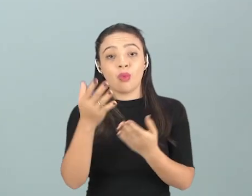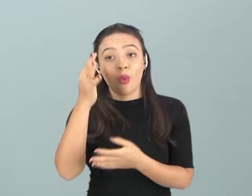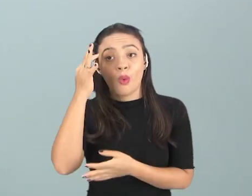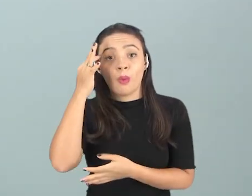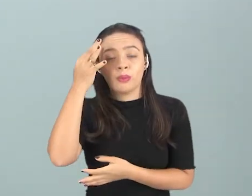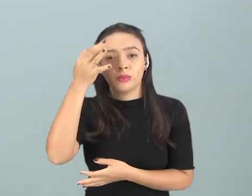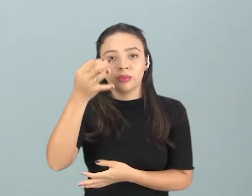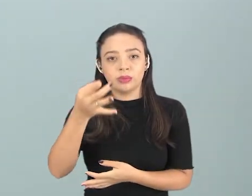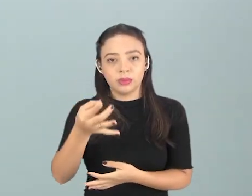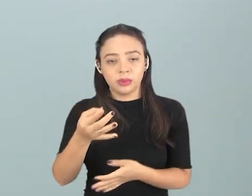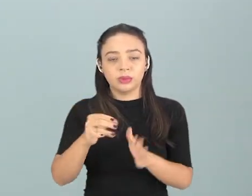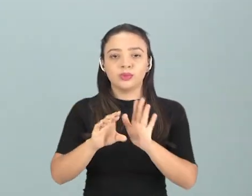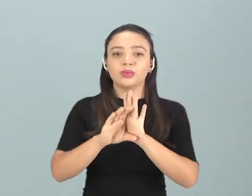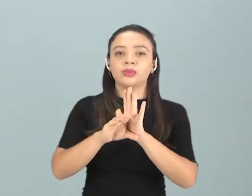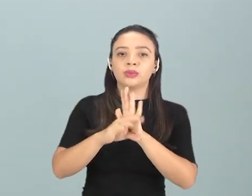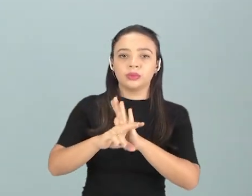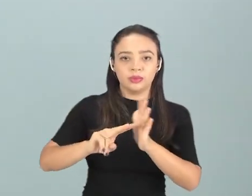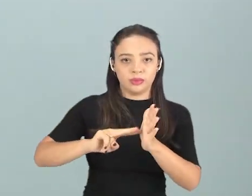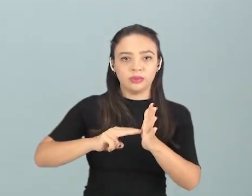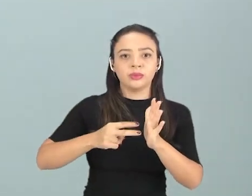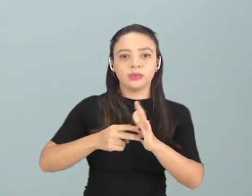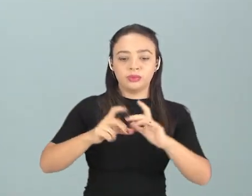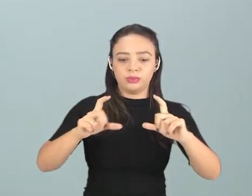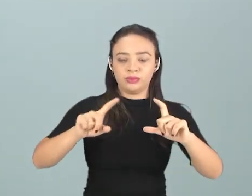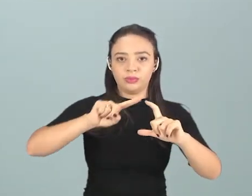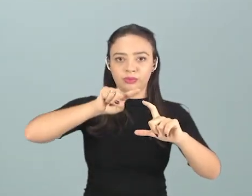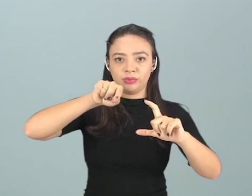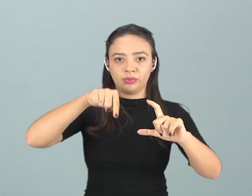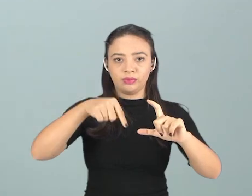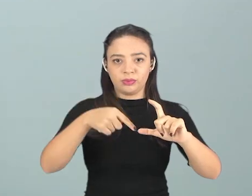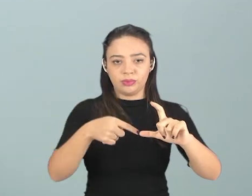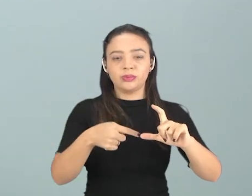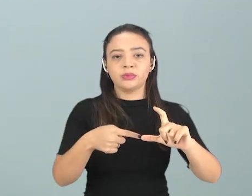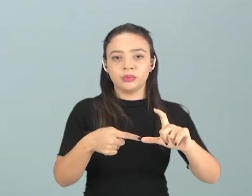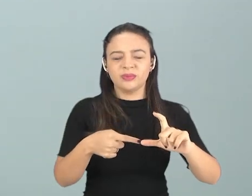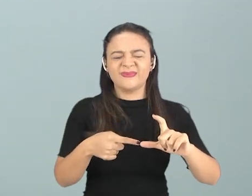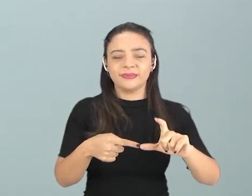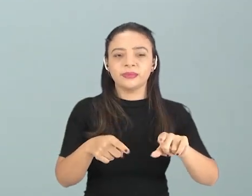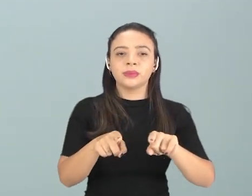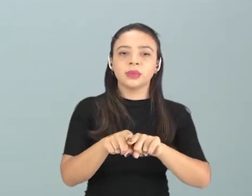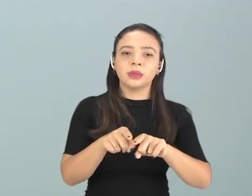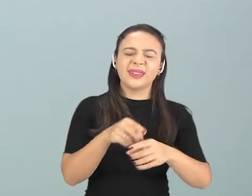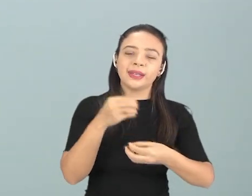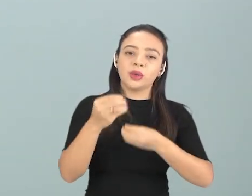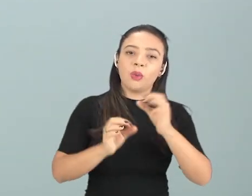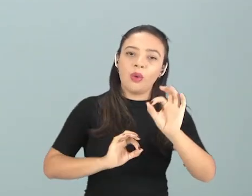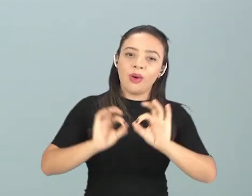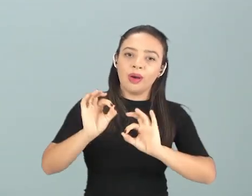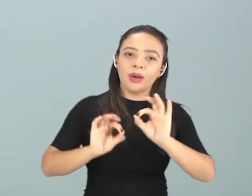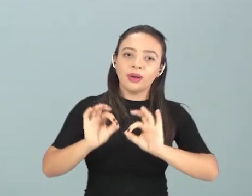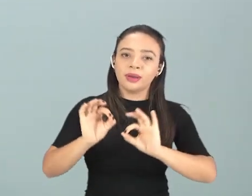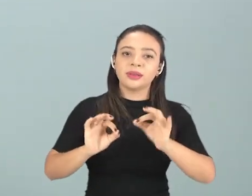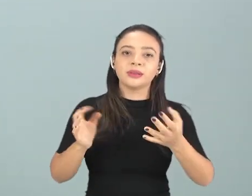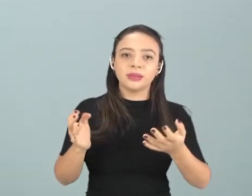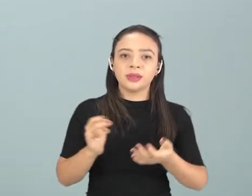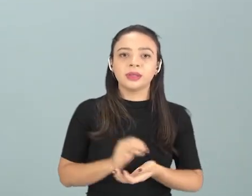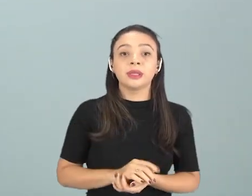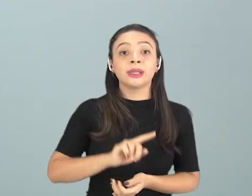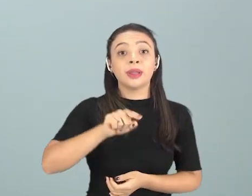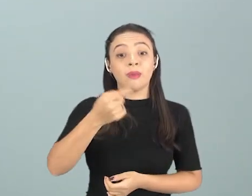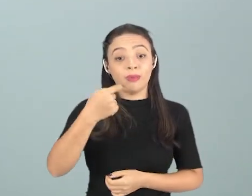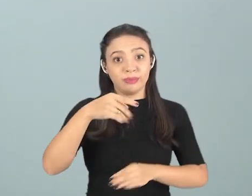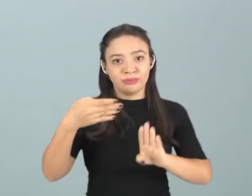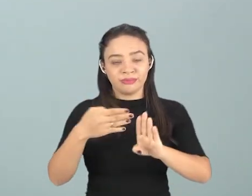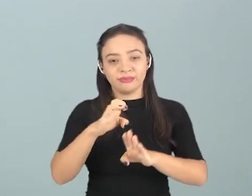compreendido os conceitos aí que envolvem circunferência a definição de circunferência sua construção geométrica depois compareço